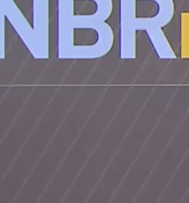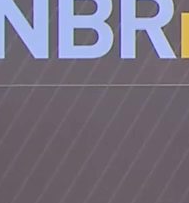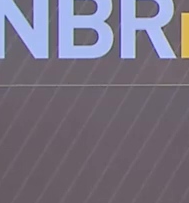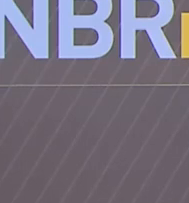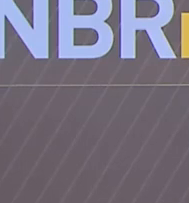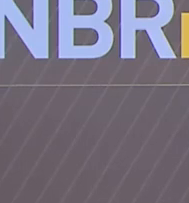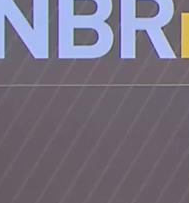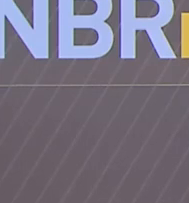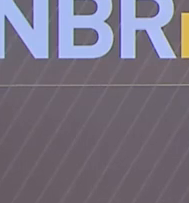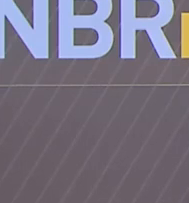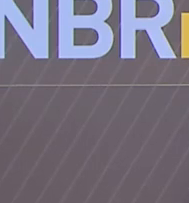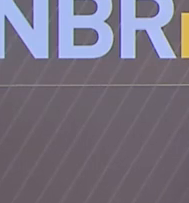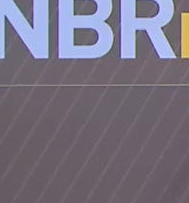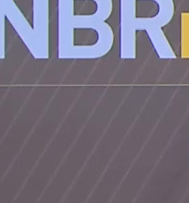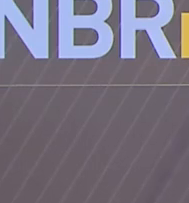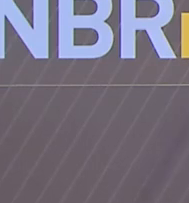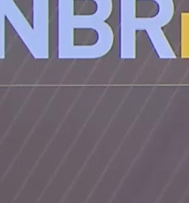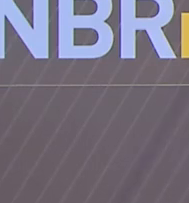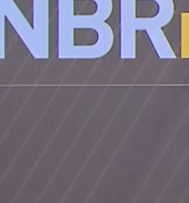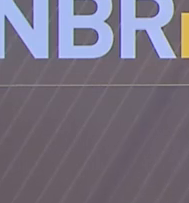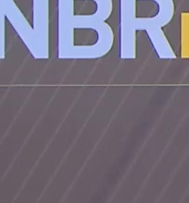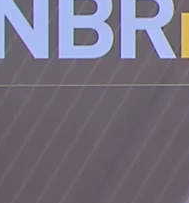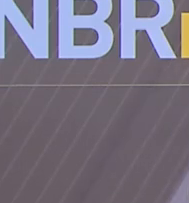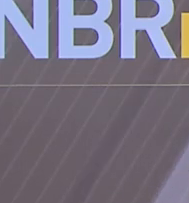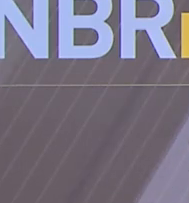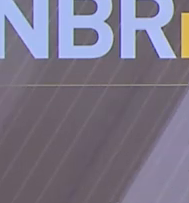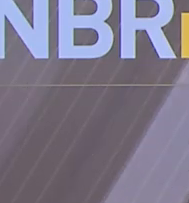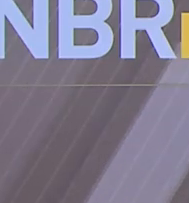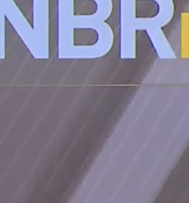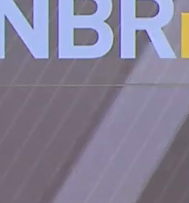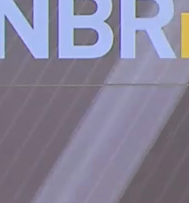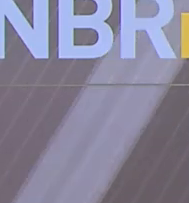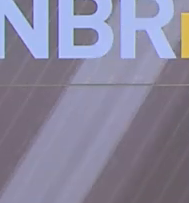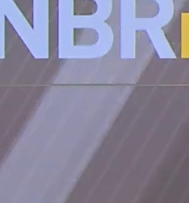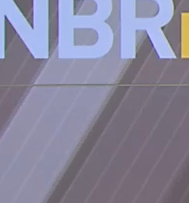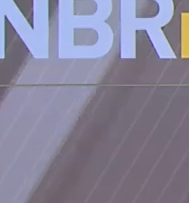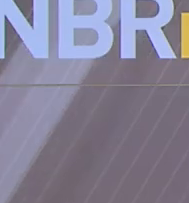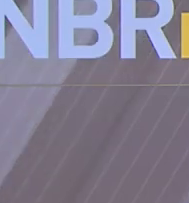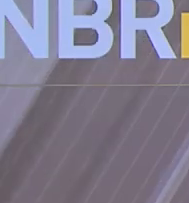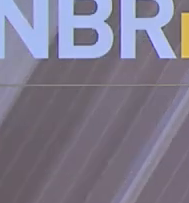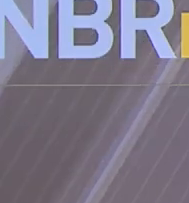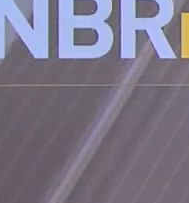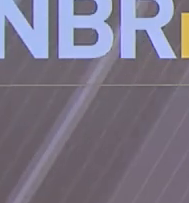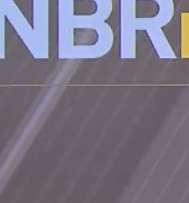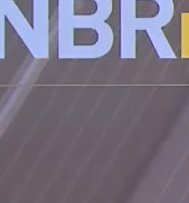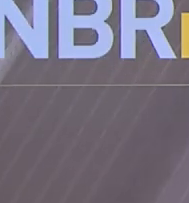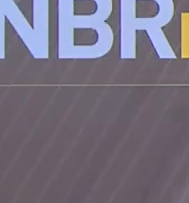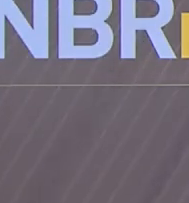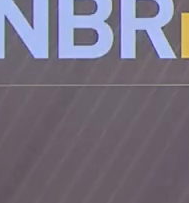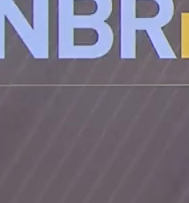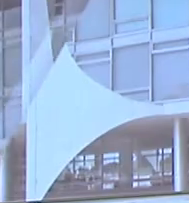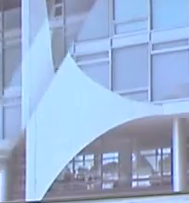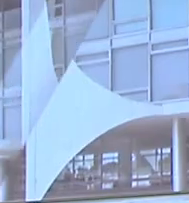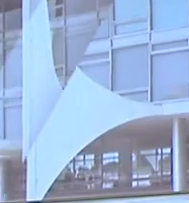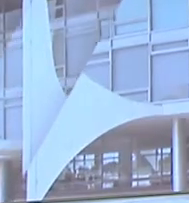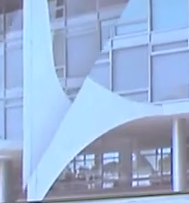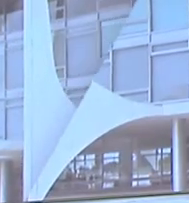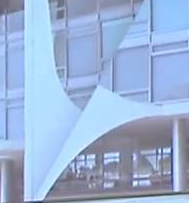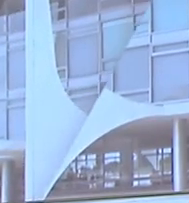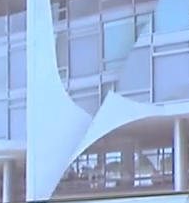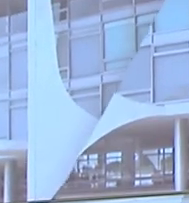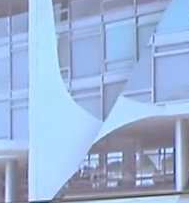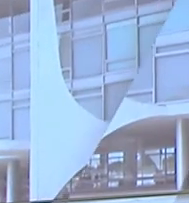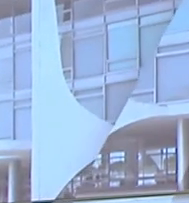Nós acompanhamos ao vivo a participação do presidente Michel Temer na 4ª edição do Brasil Investment Forum. Durante